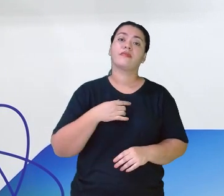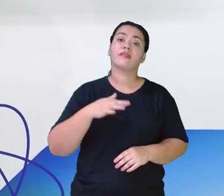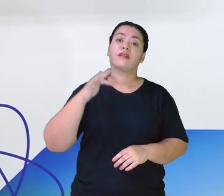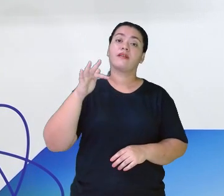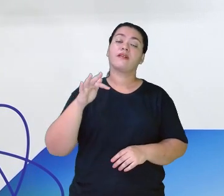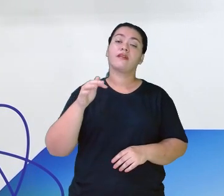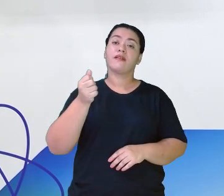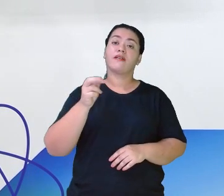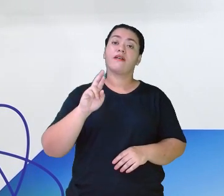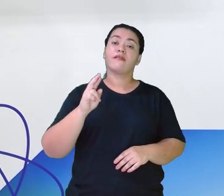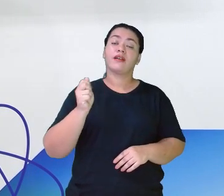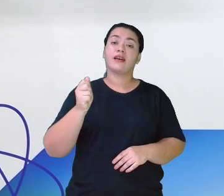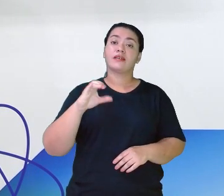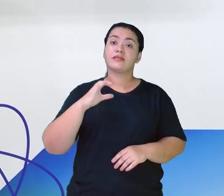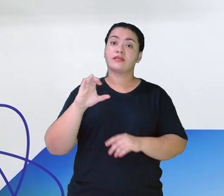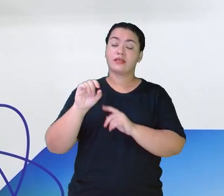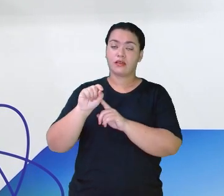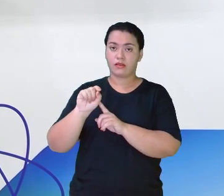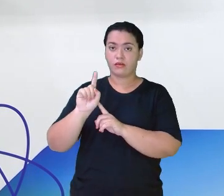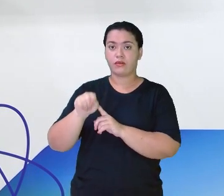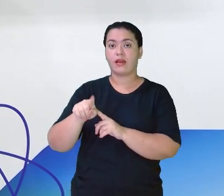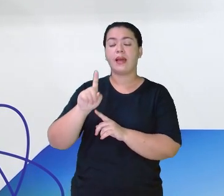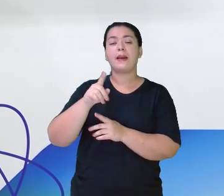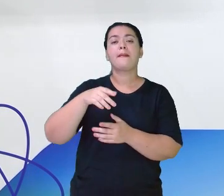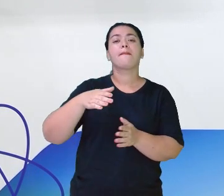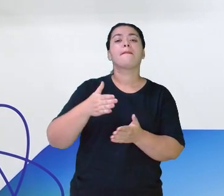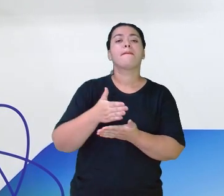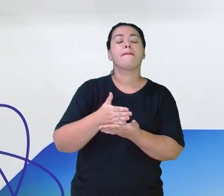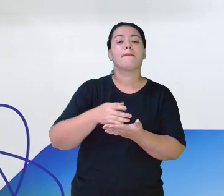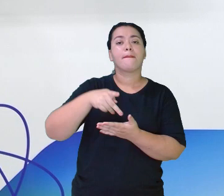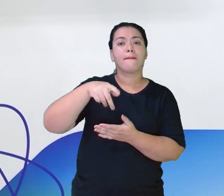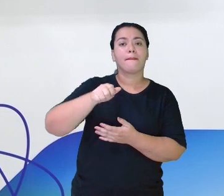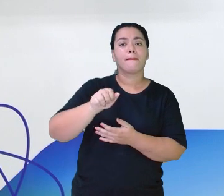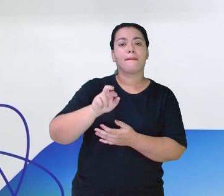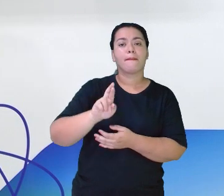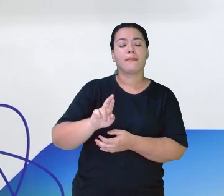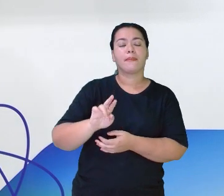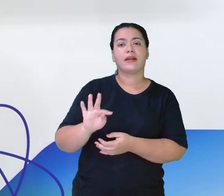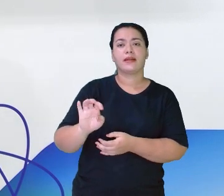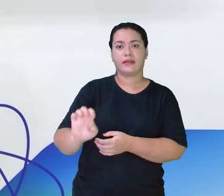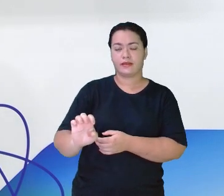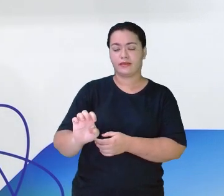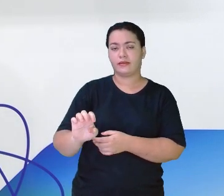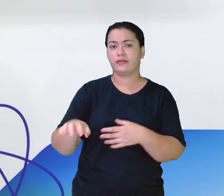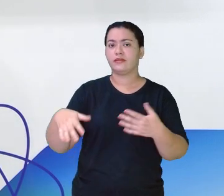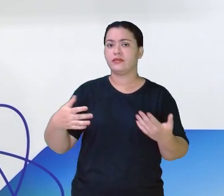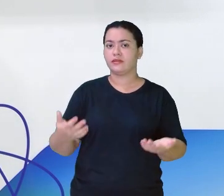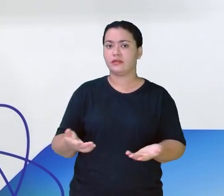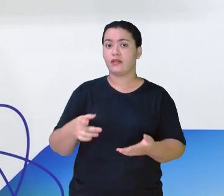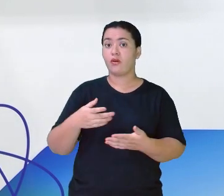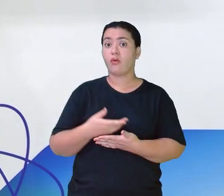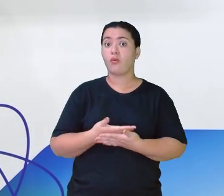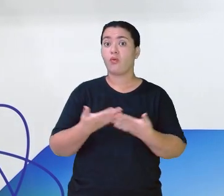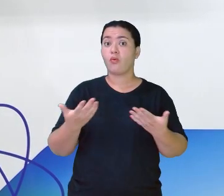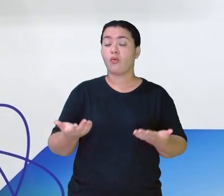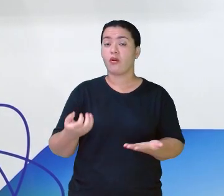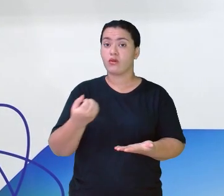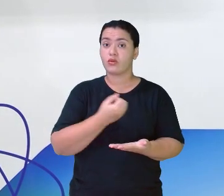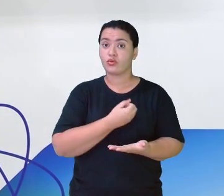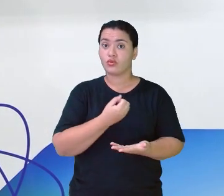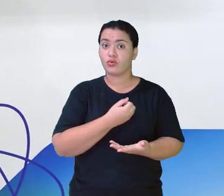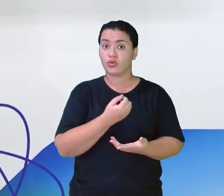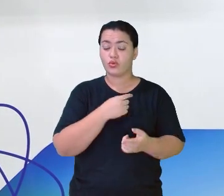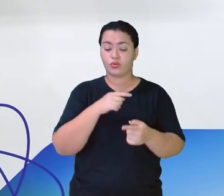a parte, tá? Fração é a parte do inteiro. E então, qual é o número que vai ficar aqui